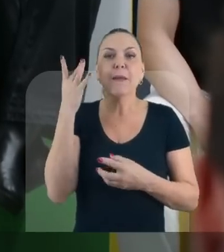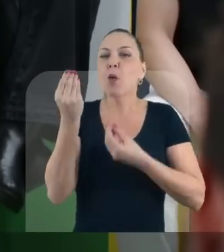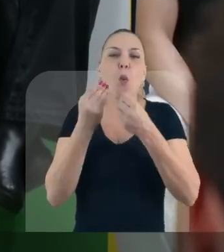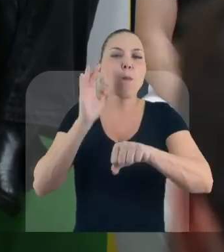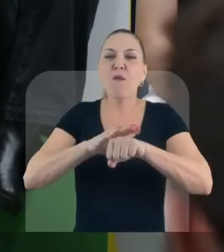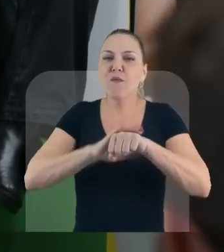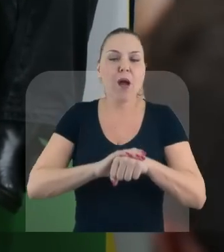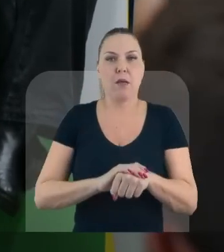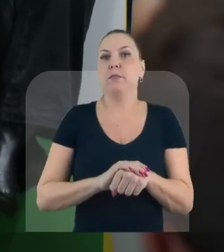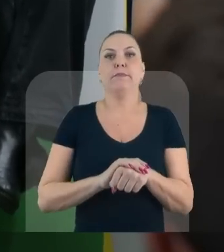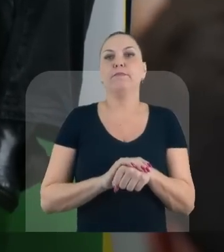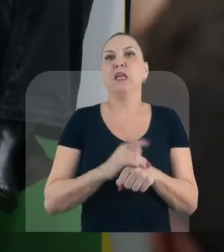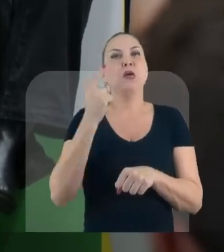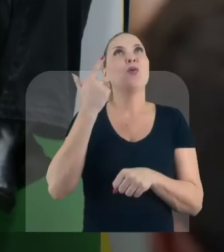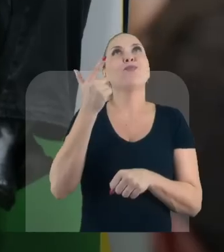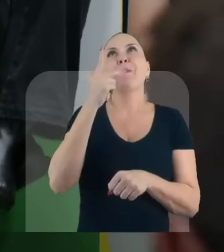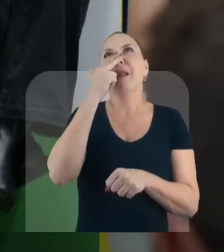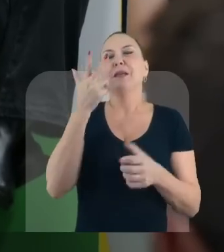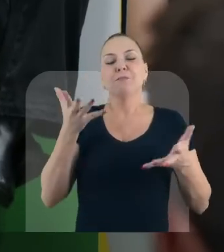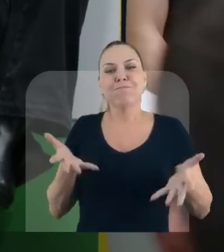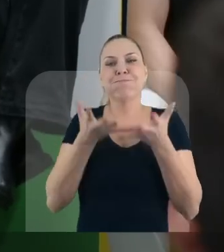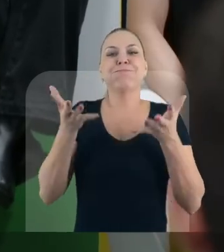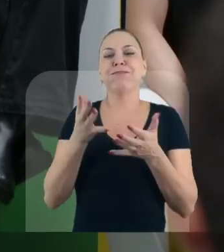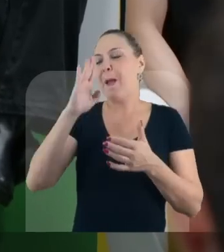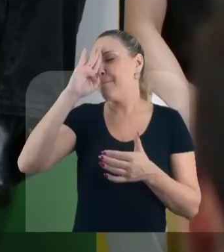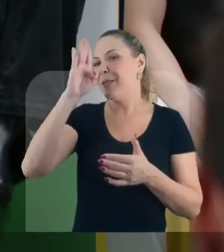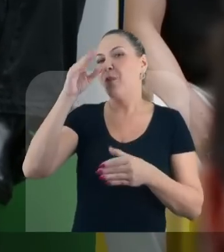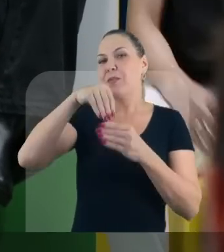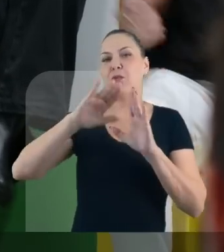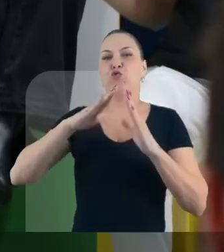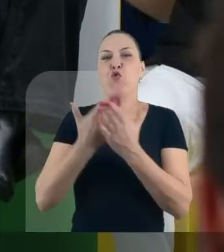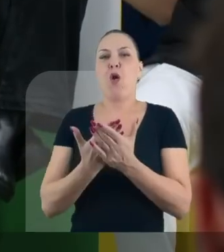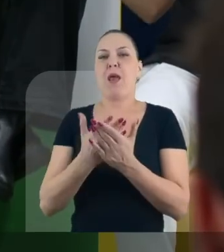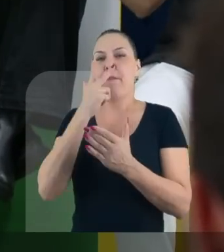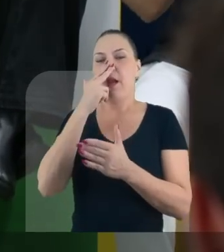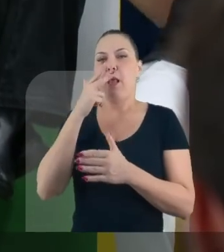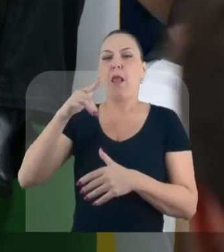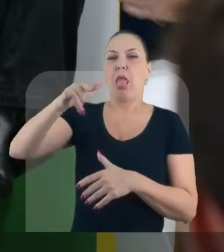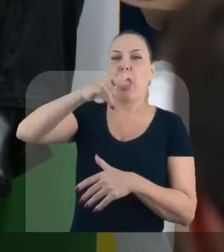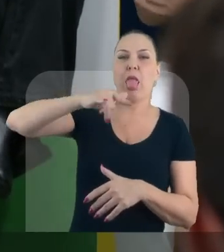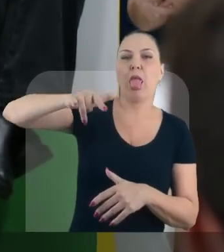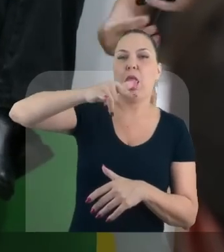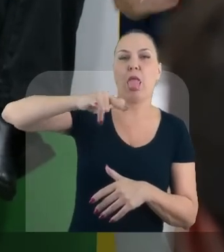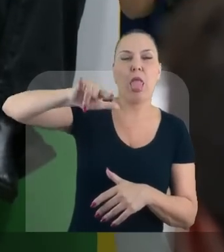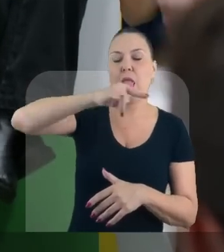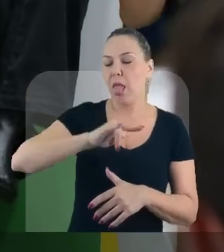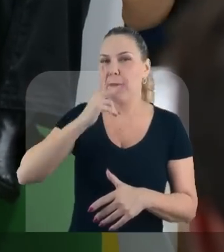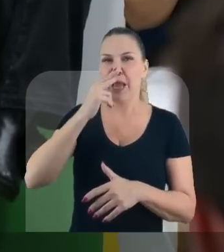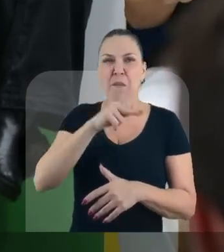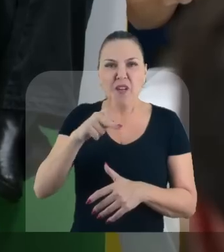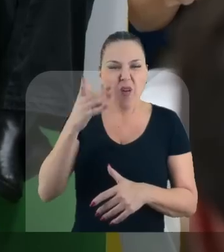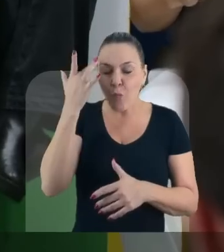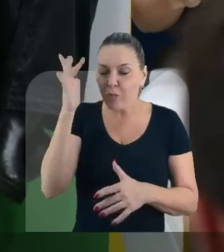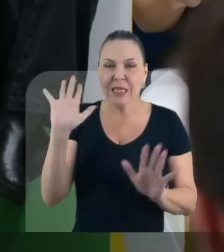fazer. Não sabem como fazer e não tem esse incentivo, principalmente em sala de aula, pelo contrário, é a doutrinação. Os professores não querem que